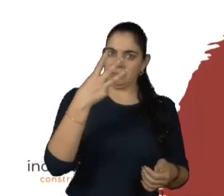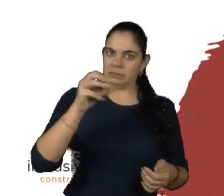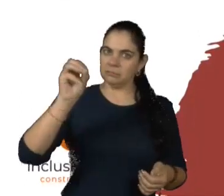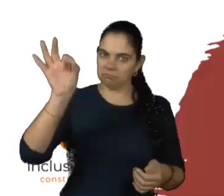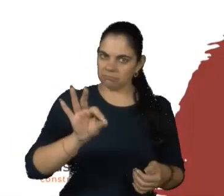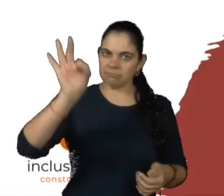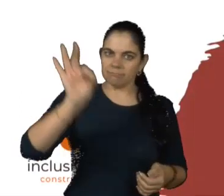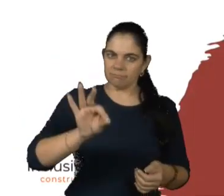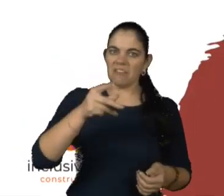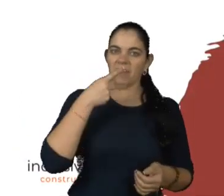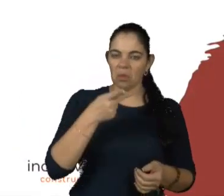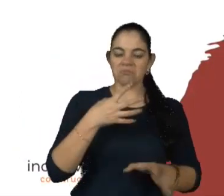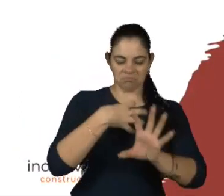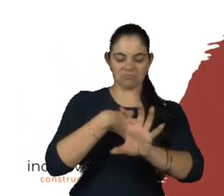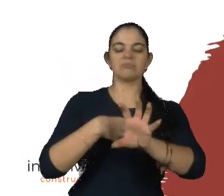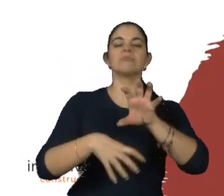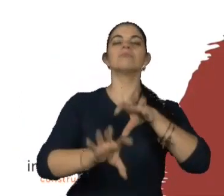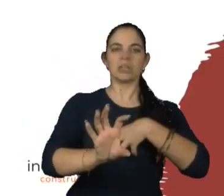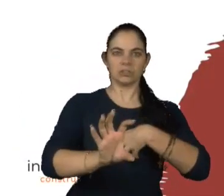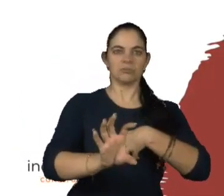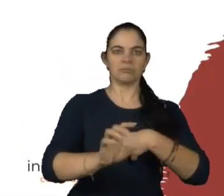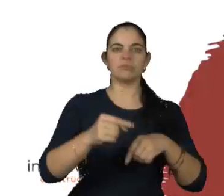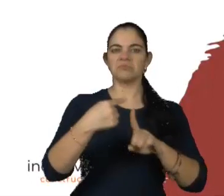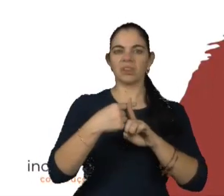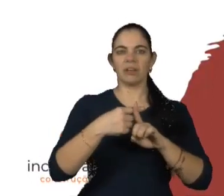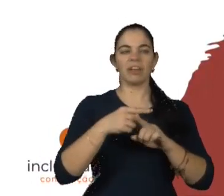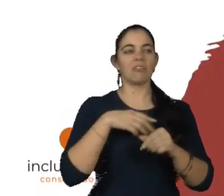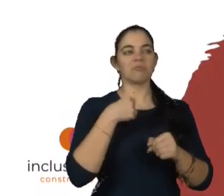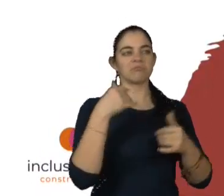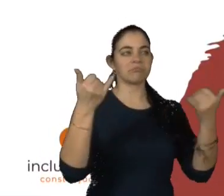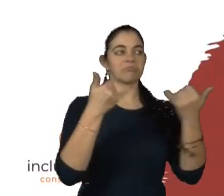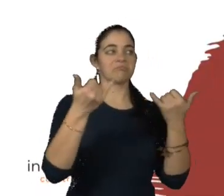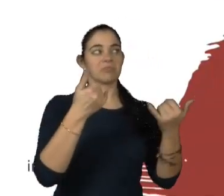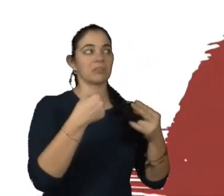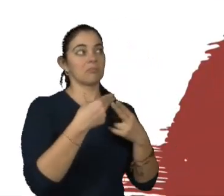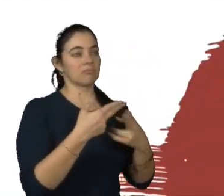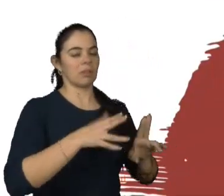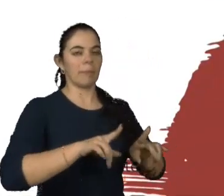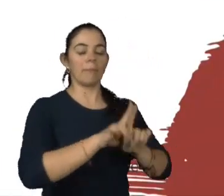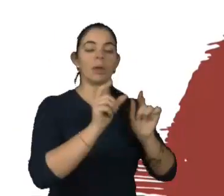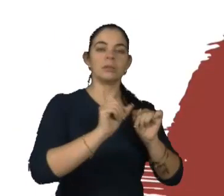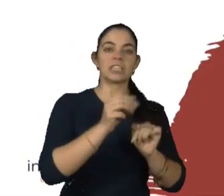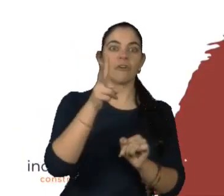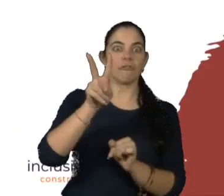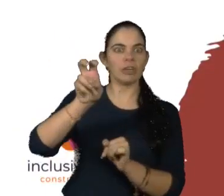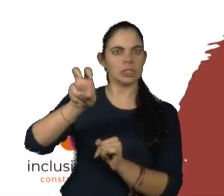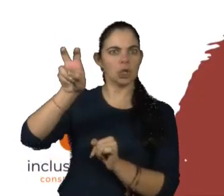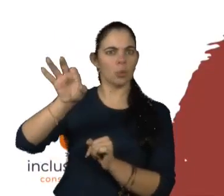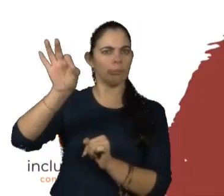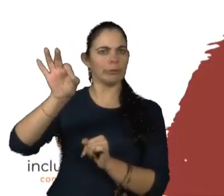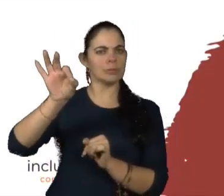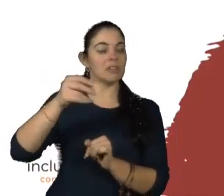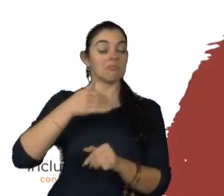30% falou que houve empatia, porém, sem nenhuma informação que tranquilizasse essa família. E 25%